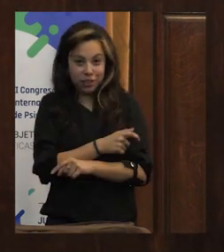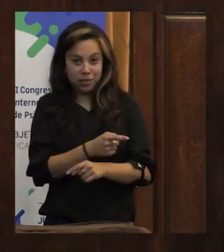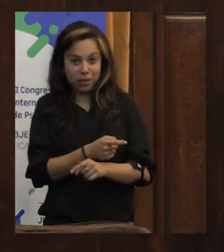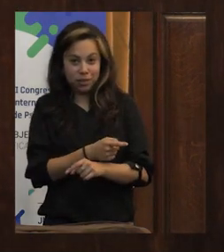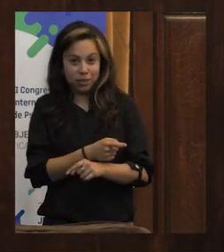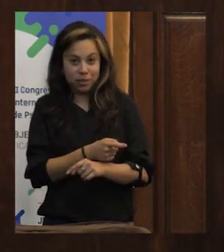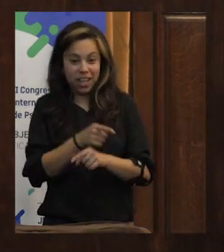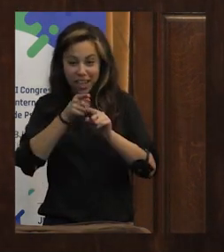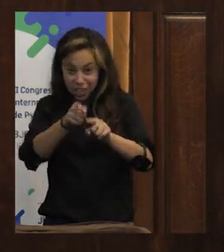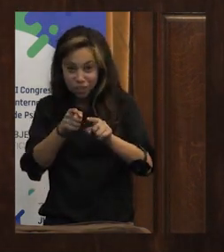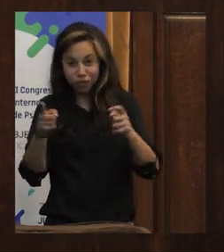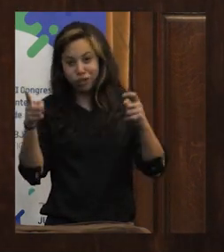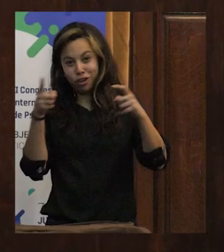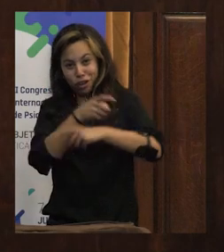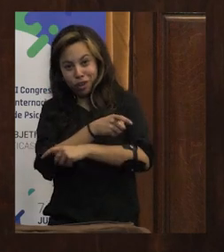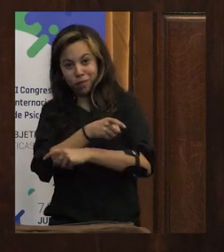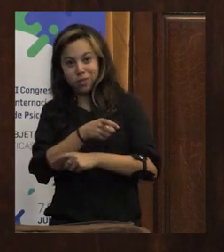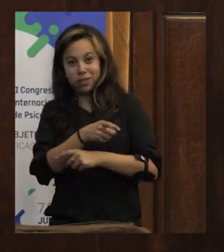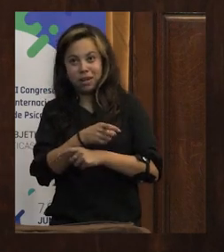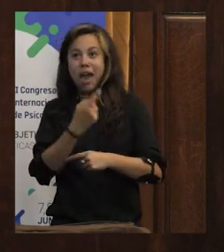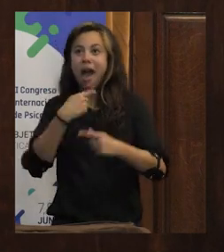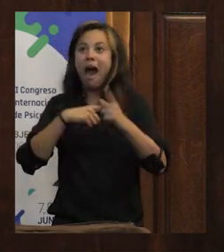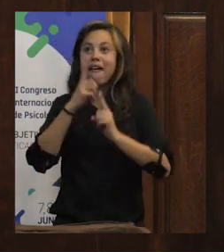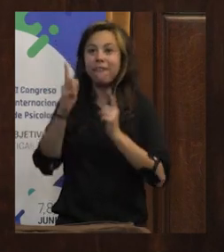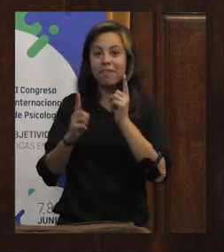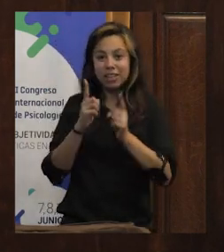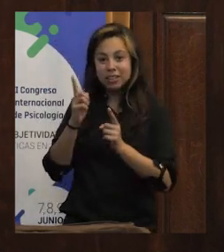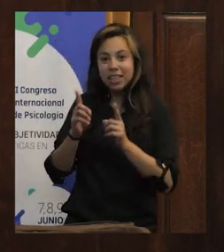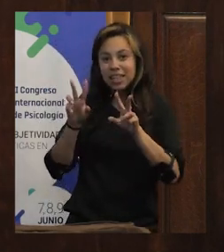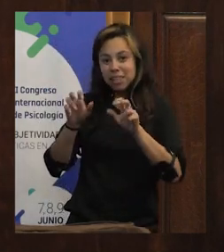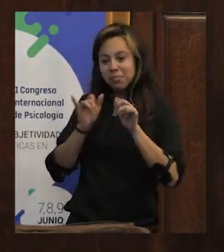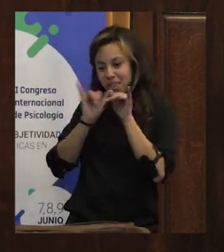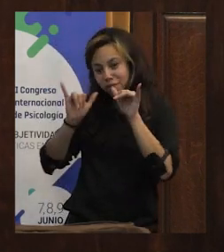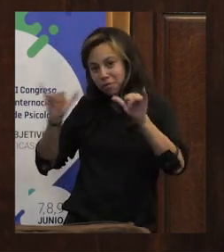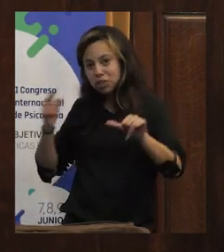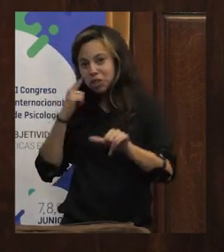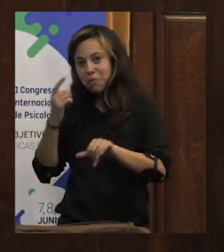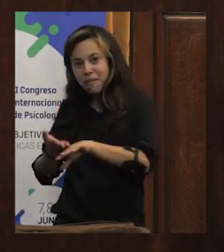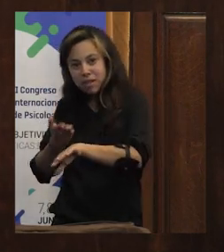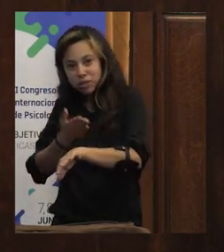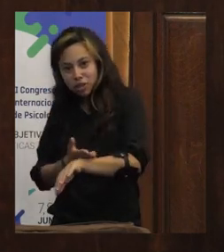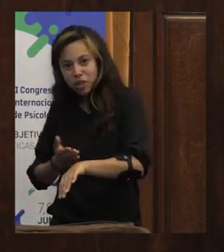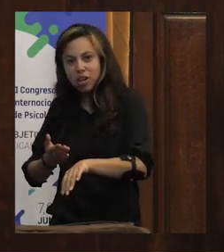Que há sempre, ou seja, a informação sobre prevenção está,